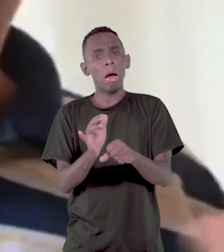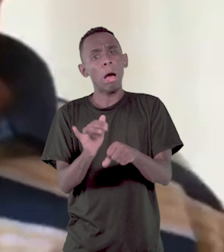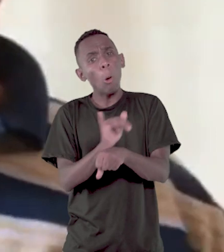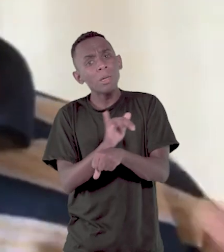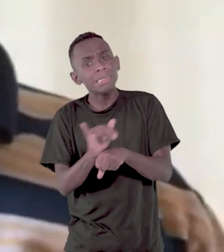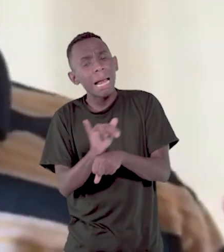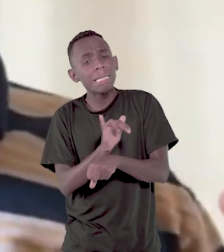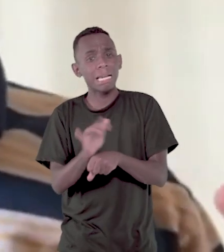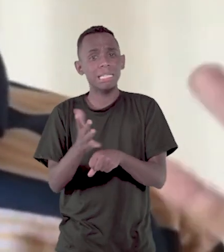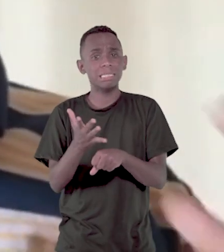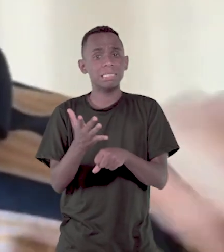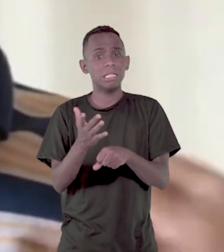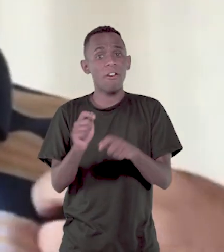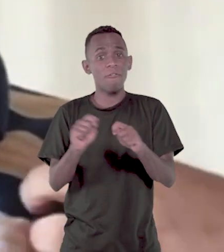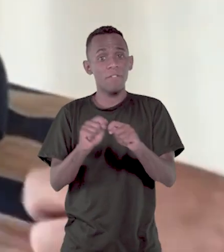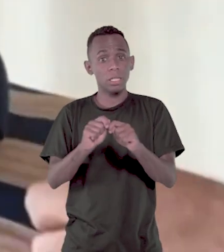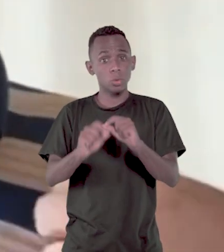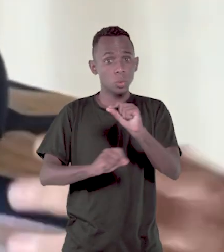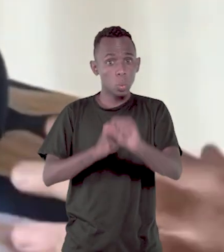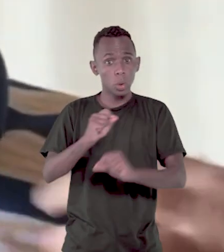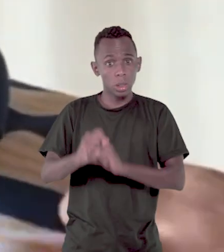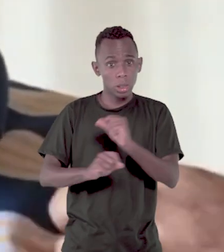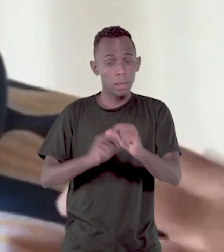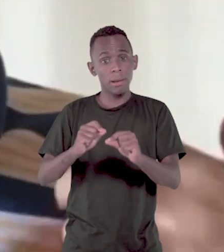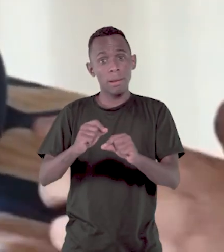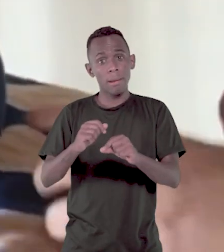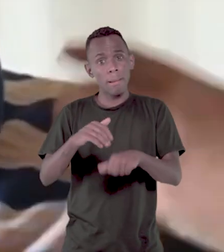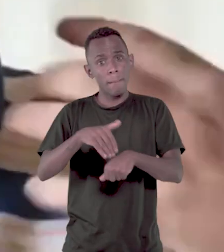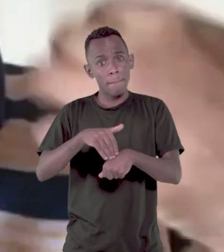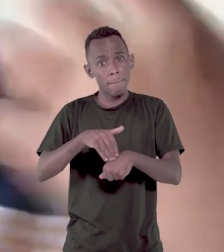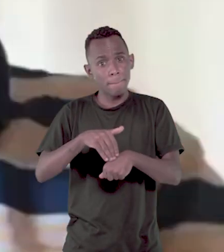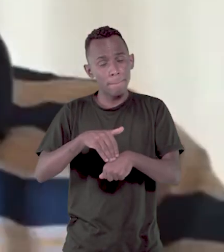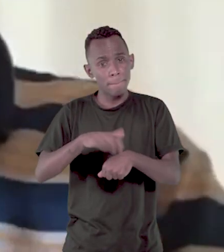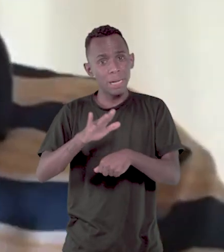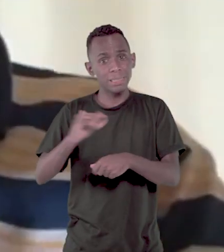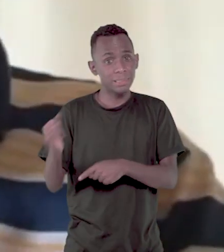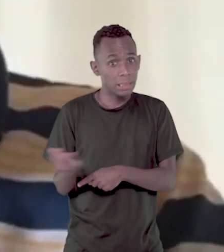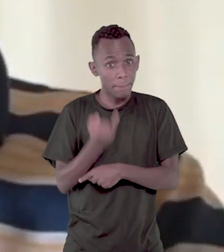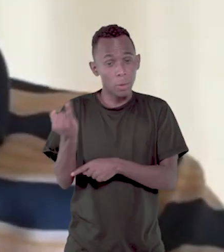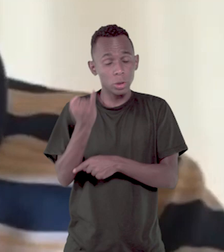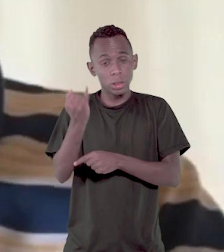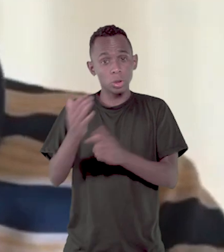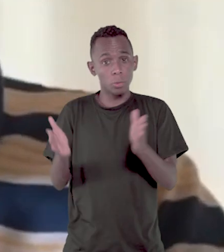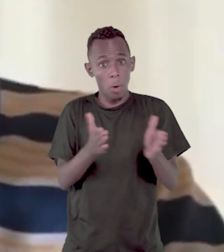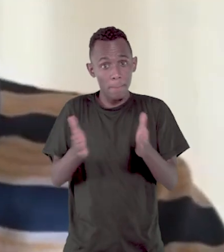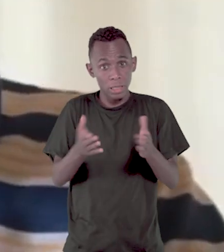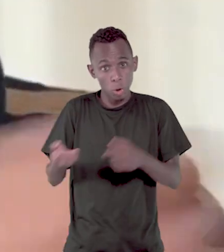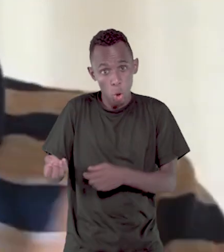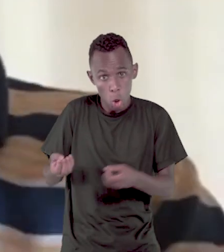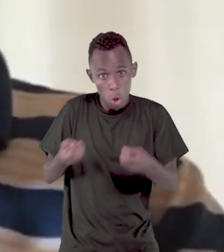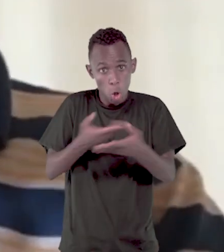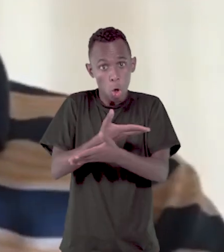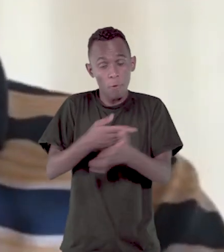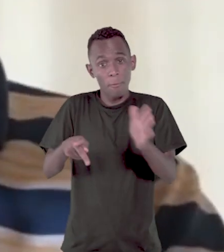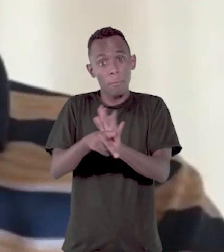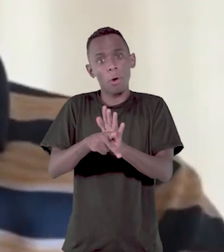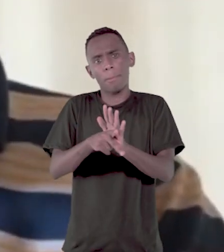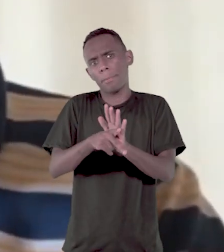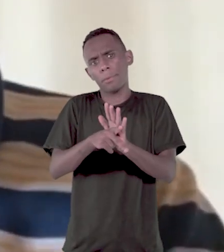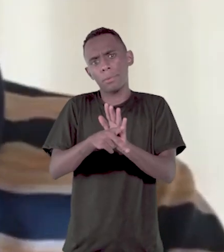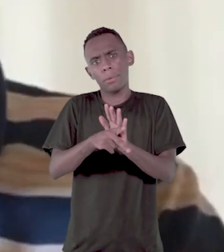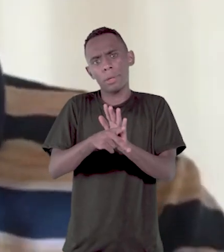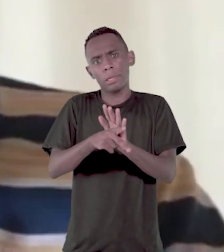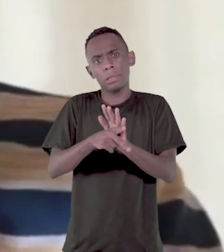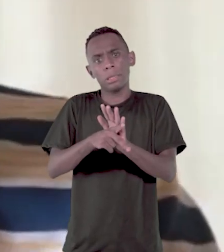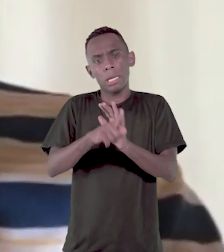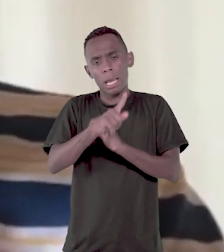de alguma maneira, ela foi o mais importante órgão de divulgação do modernismo, principalmente o modernismo